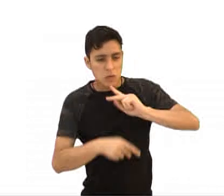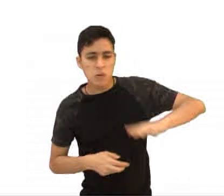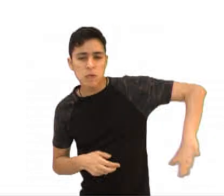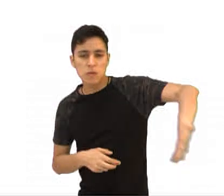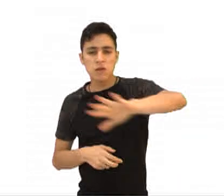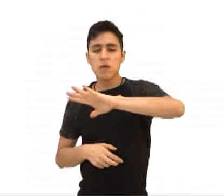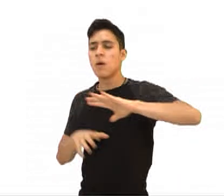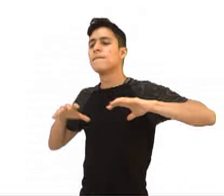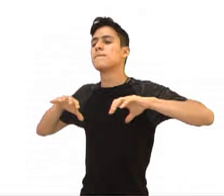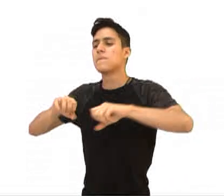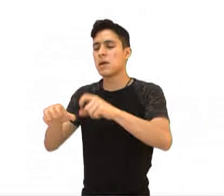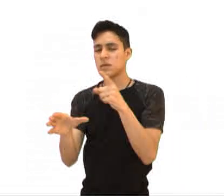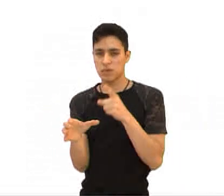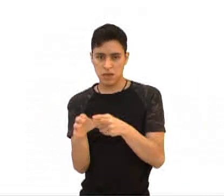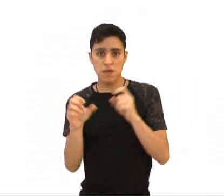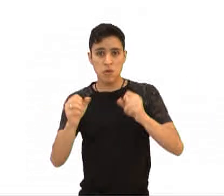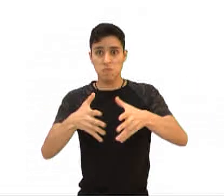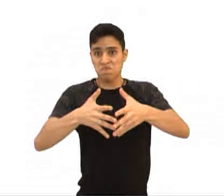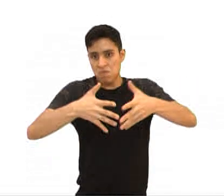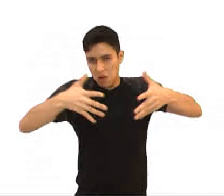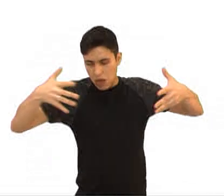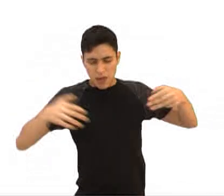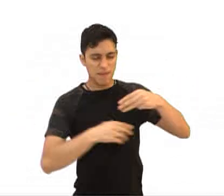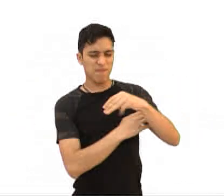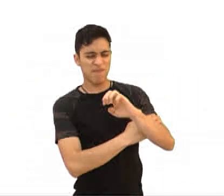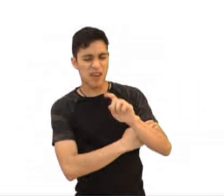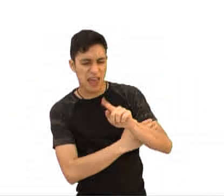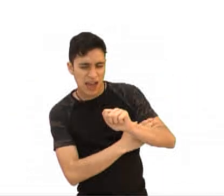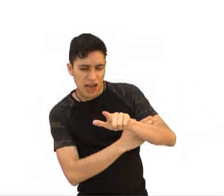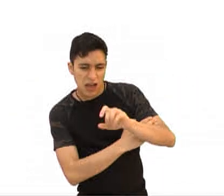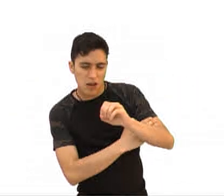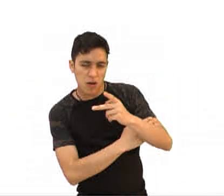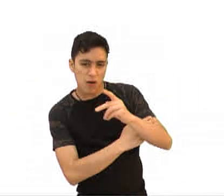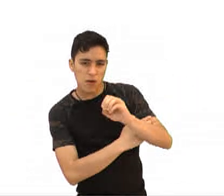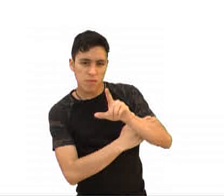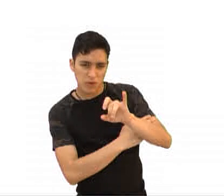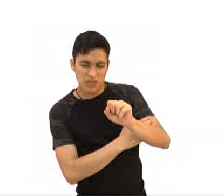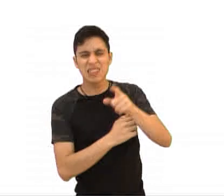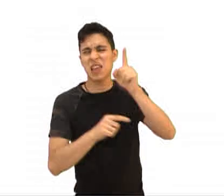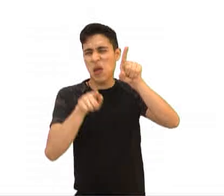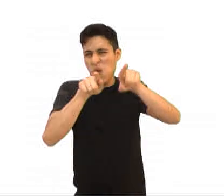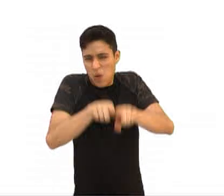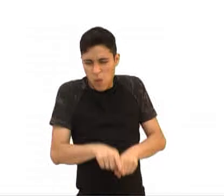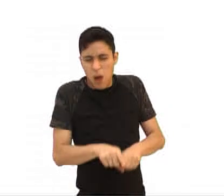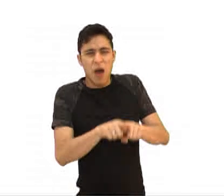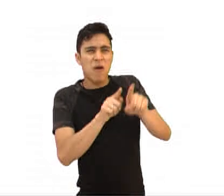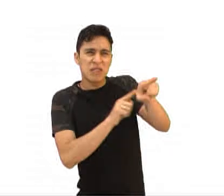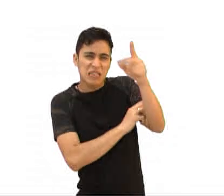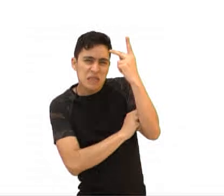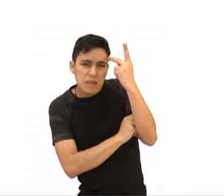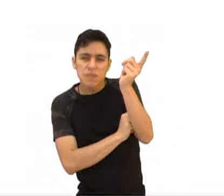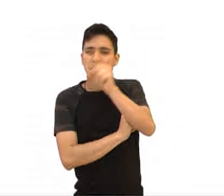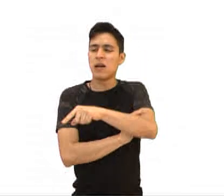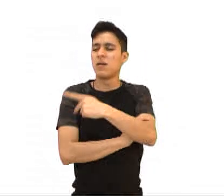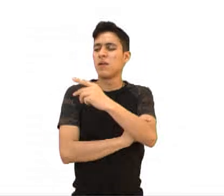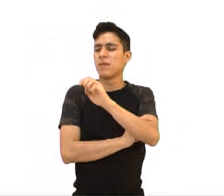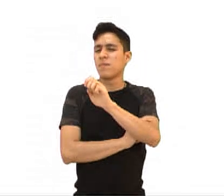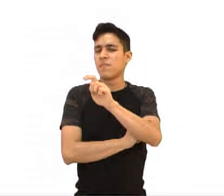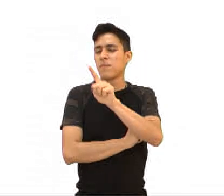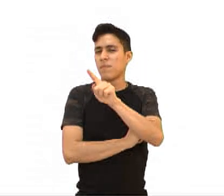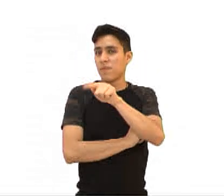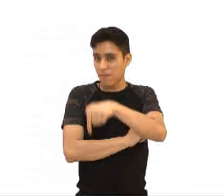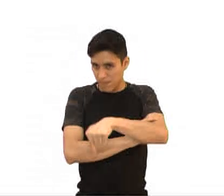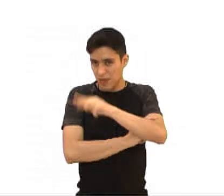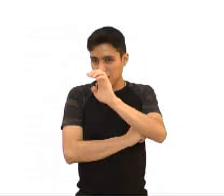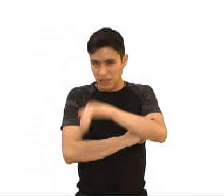vive em cidades, seja em megalópolis, aquelas cidades que abrangem áreas metropolitanas, gigantescas, como São Paulo e Pequim, a gente viu na